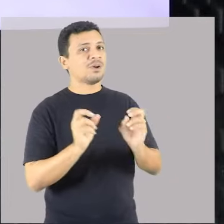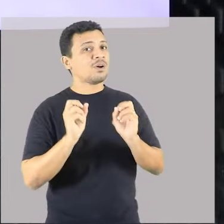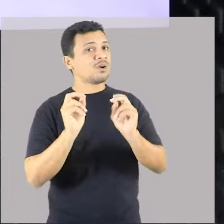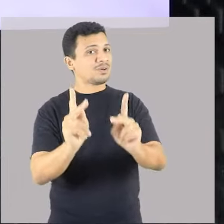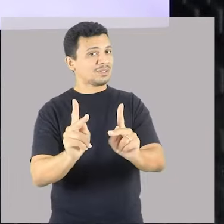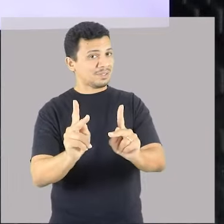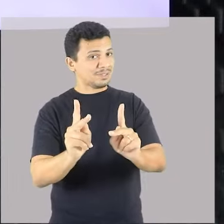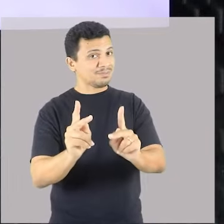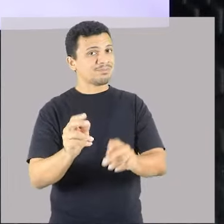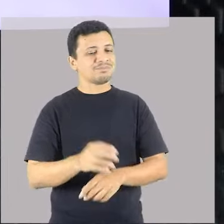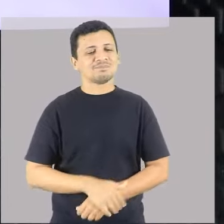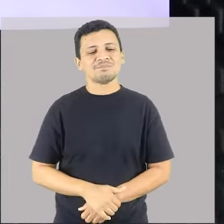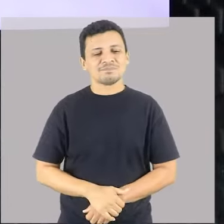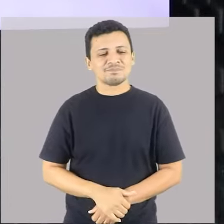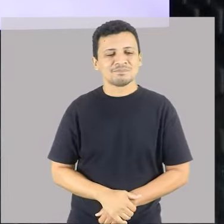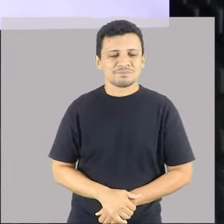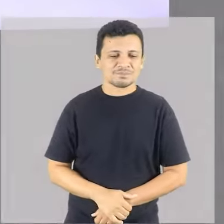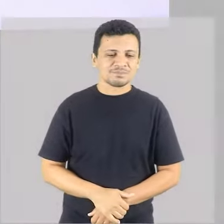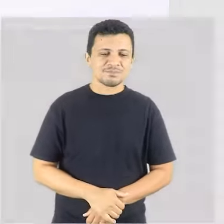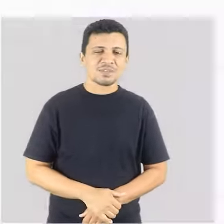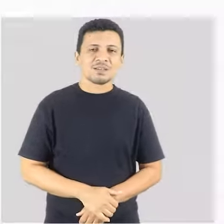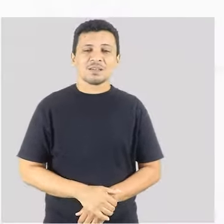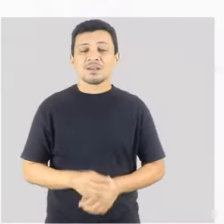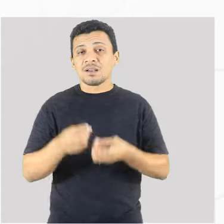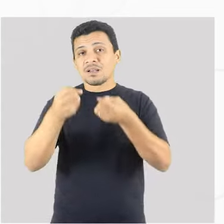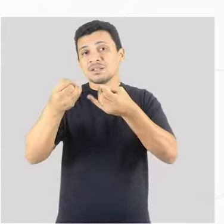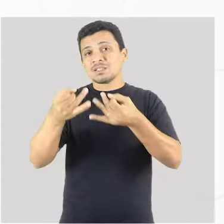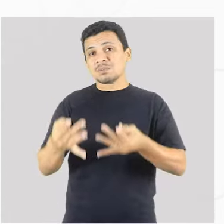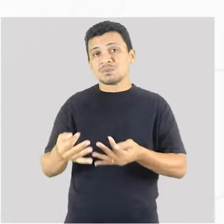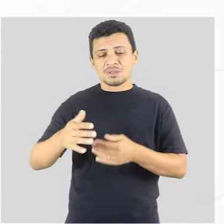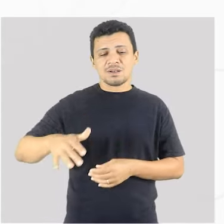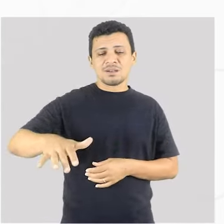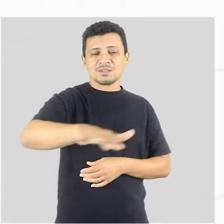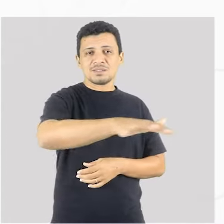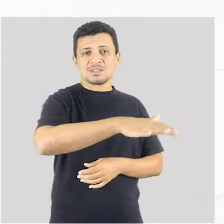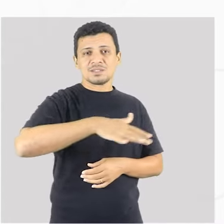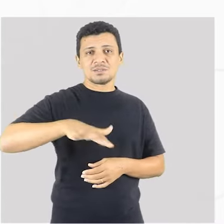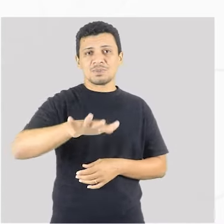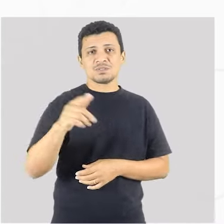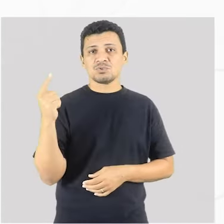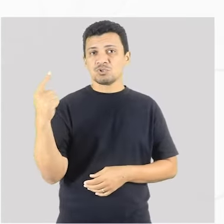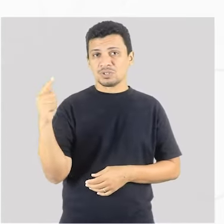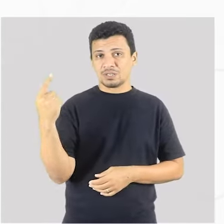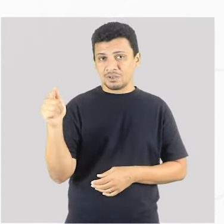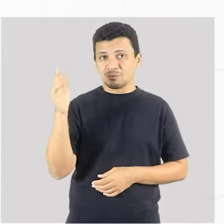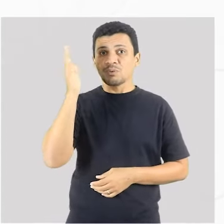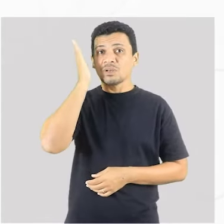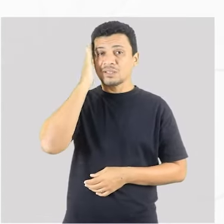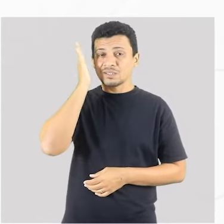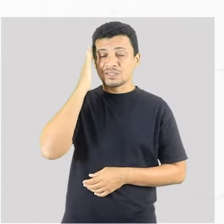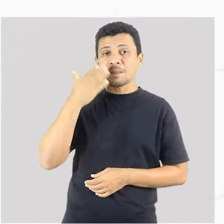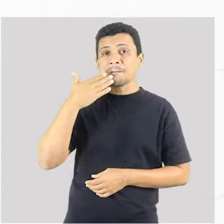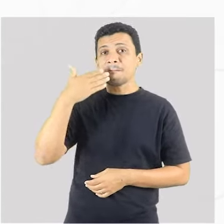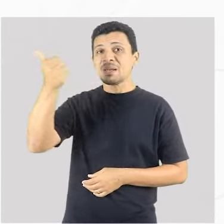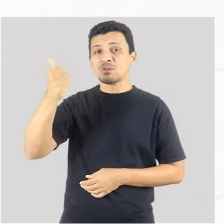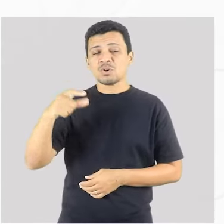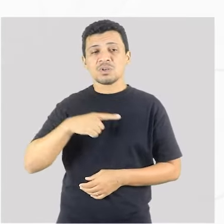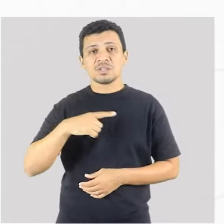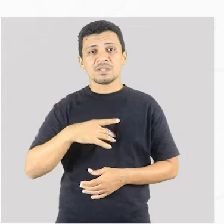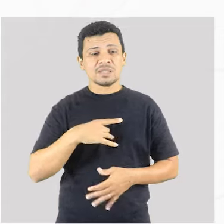importante não esquece tá quando a gente vai falar sobre espaço geográfico para melhor entendê-lo surgem as